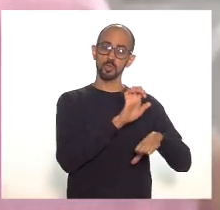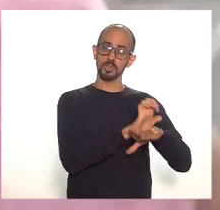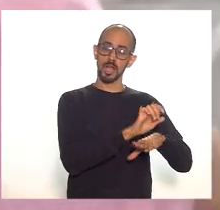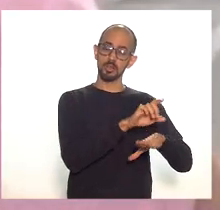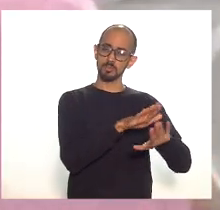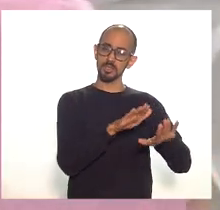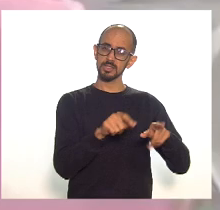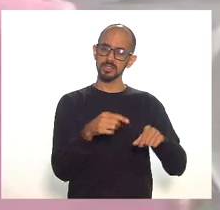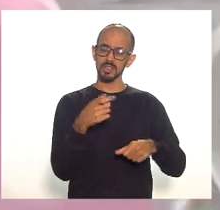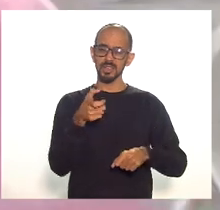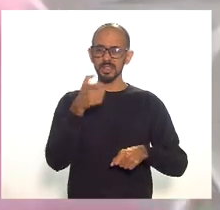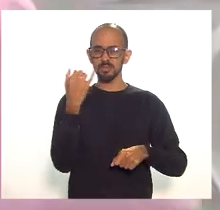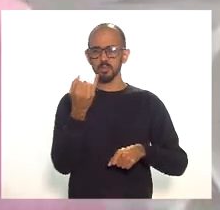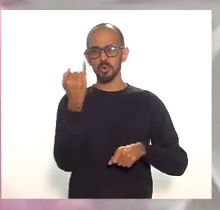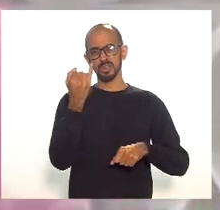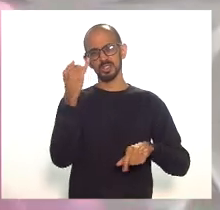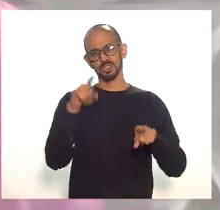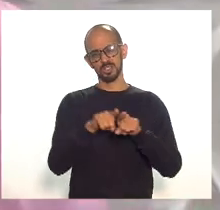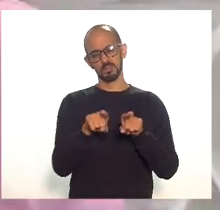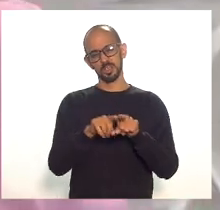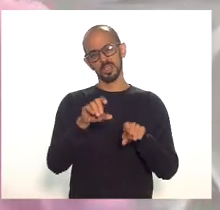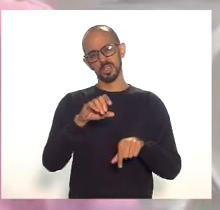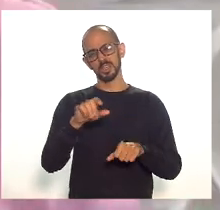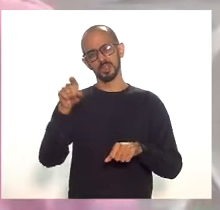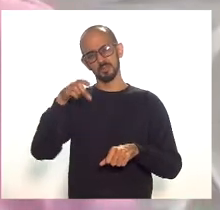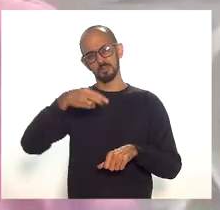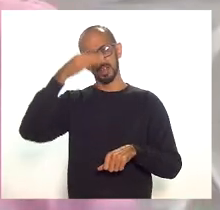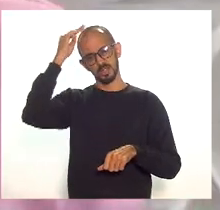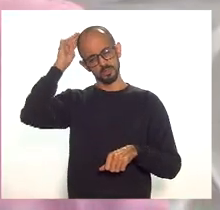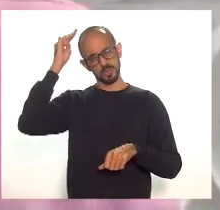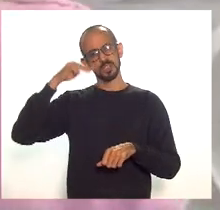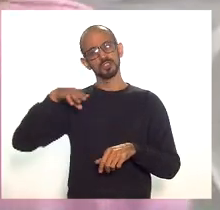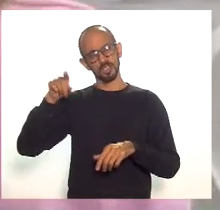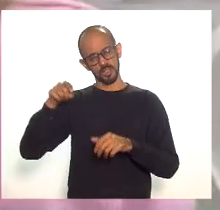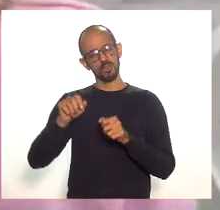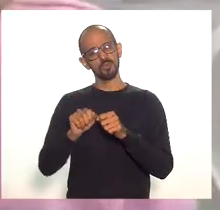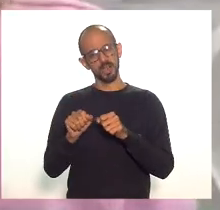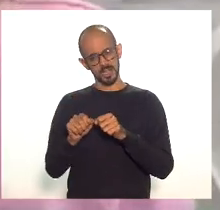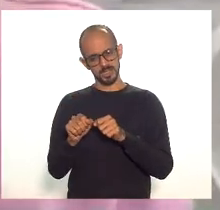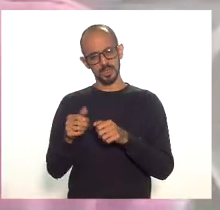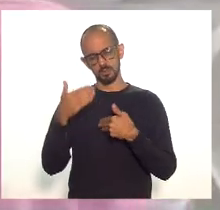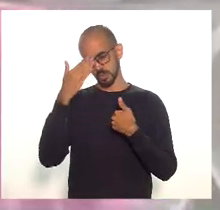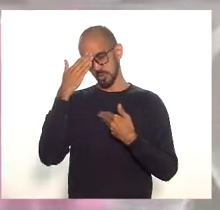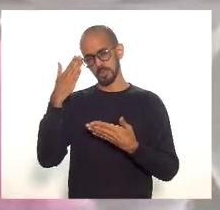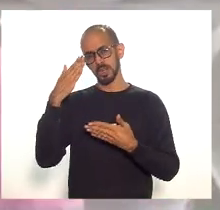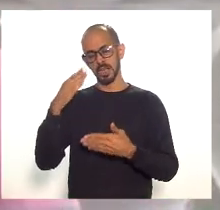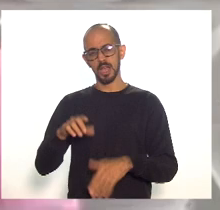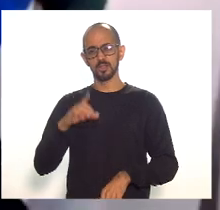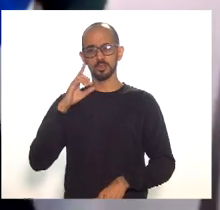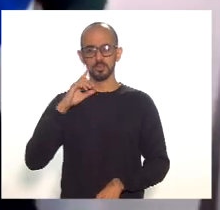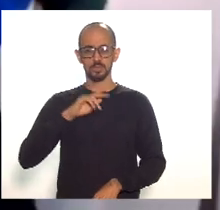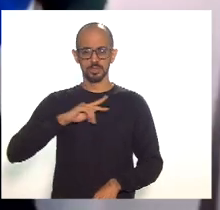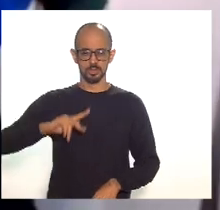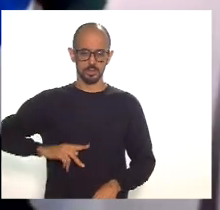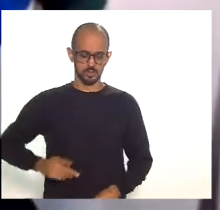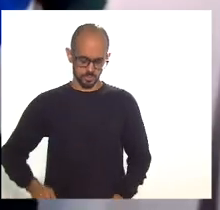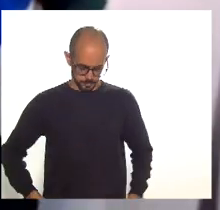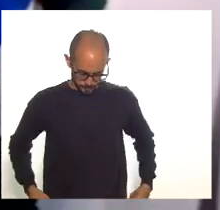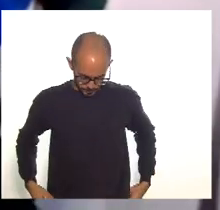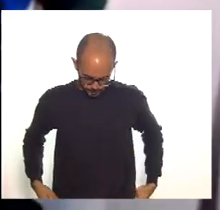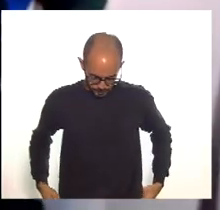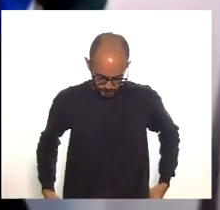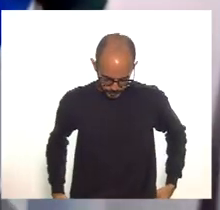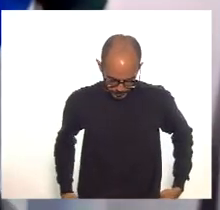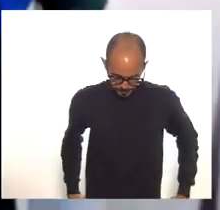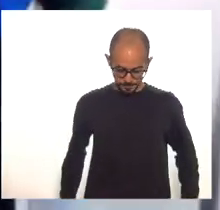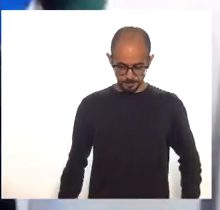própria Comissão de Segurança Pública façam a intervenção necessária. Obrigada, senhor presidente. Perfeito, deputado Marta Rocha.